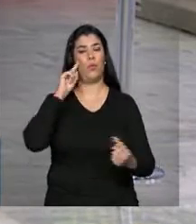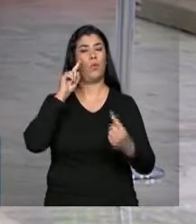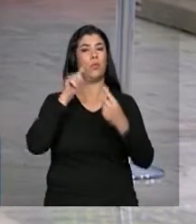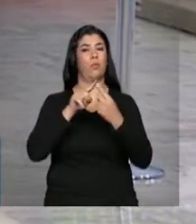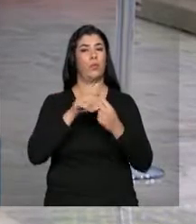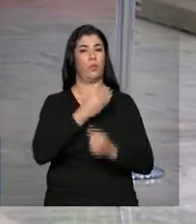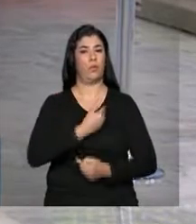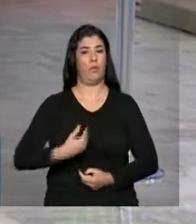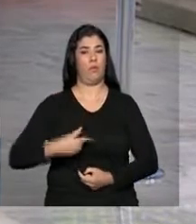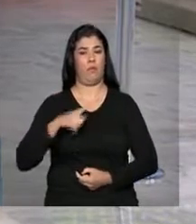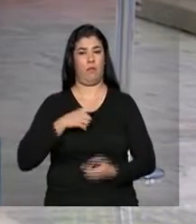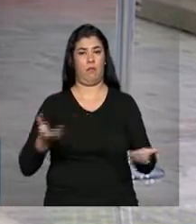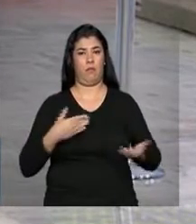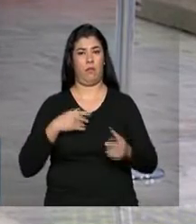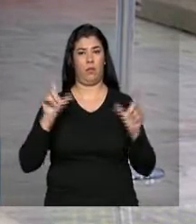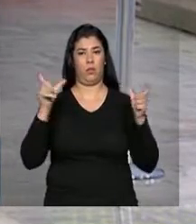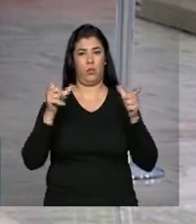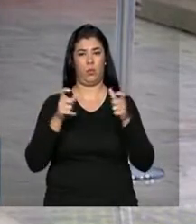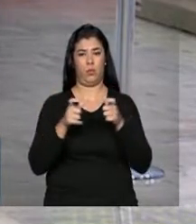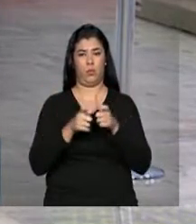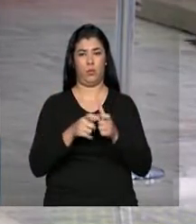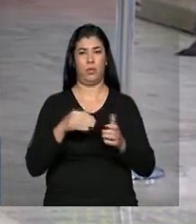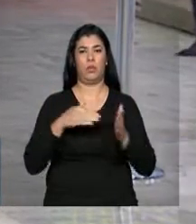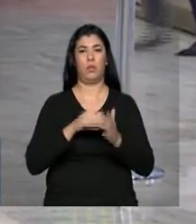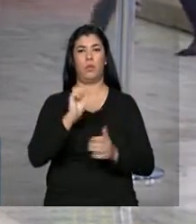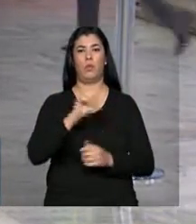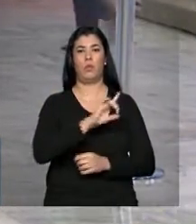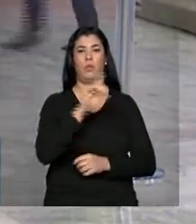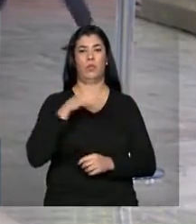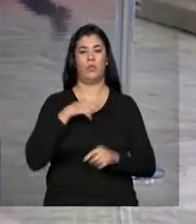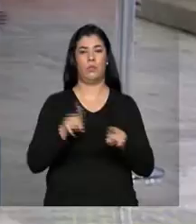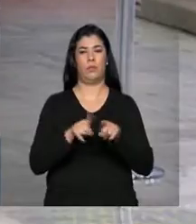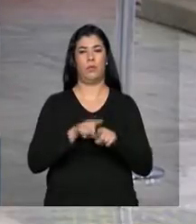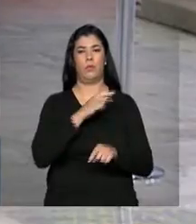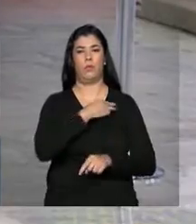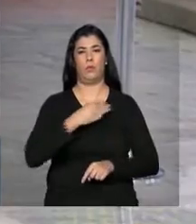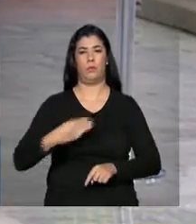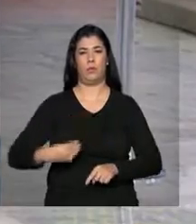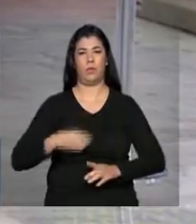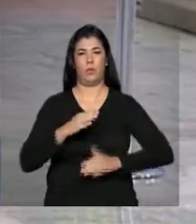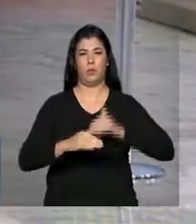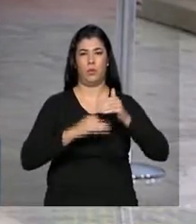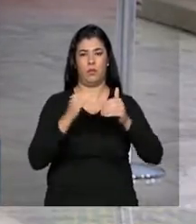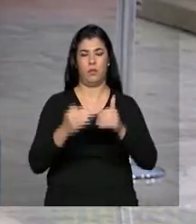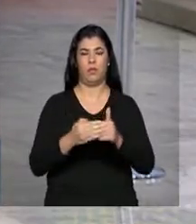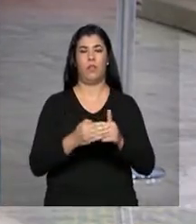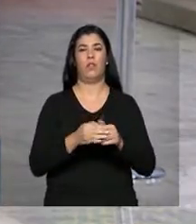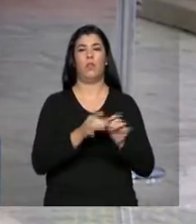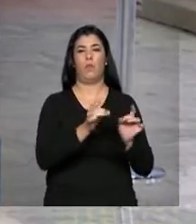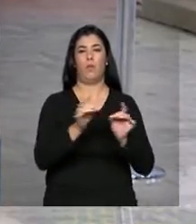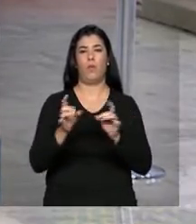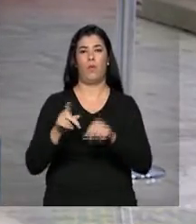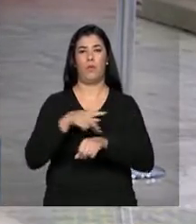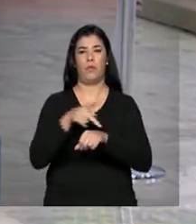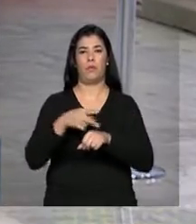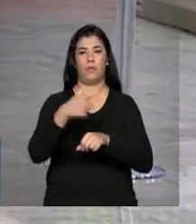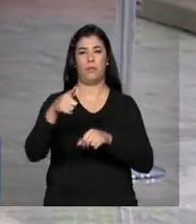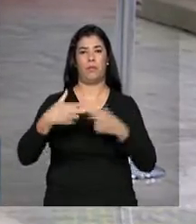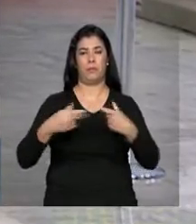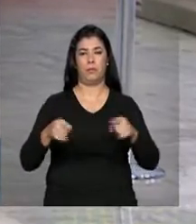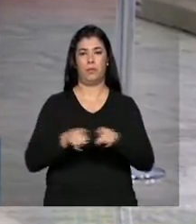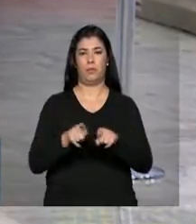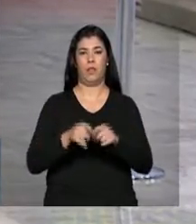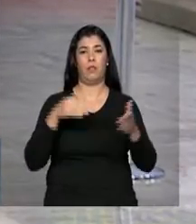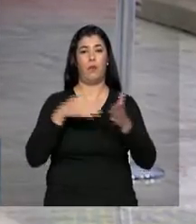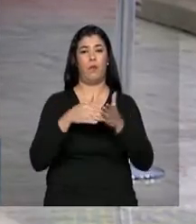governo é reduzir esse tempo para 8 dias. E segundo o Ministério do Desenvolvimento, Indústria e Comércio Exterior, até o fim deste